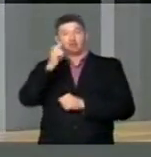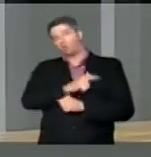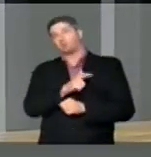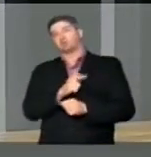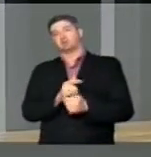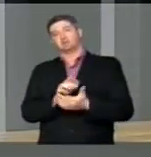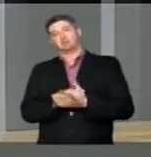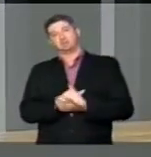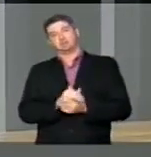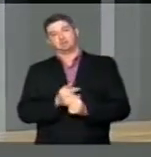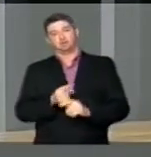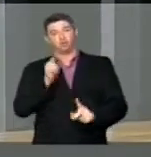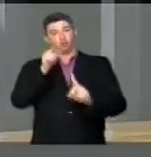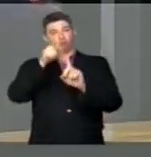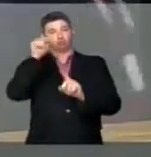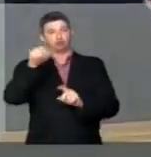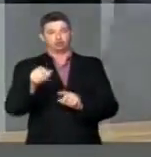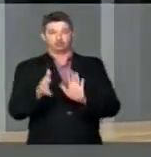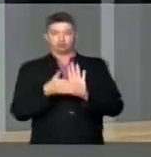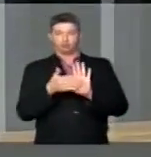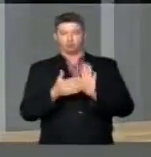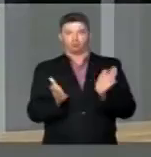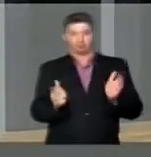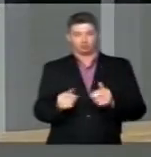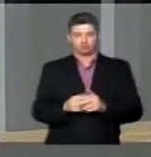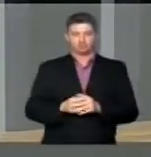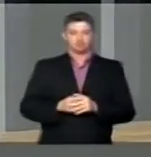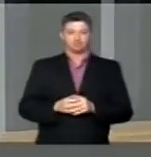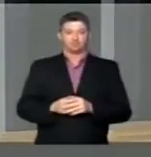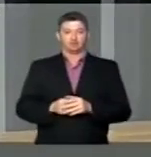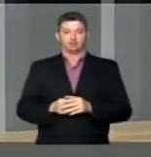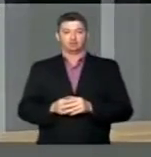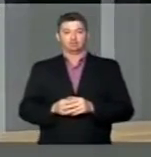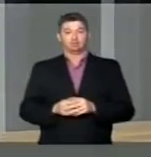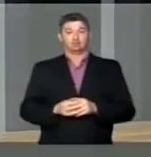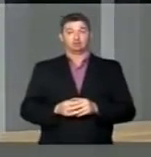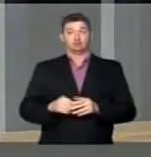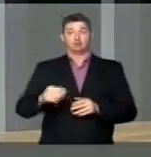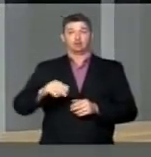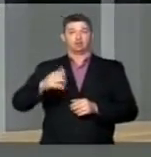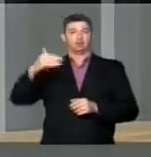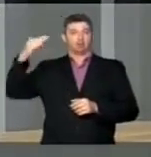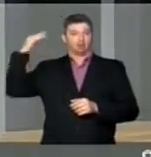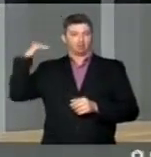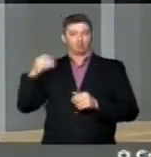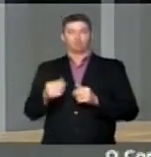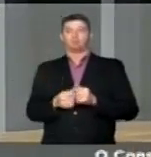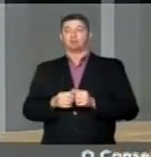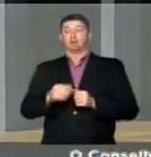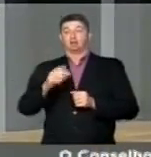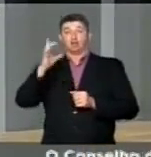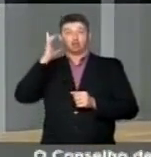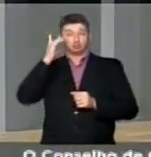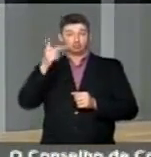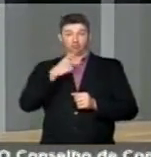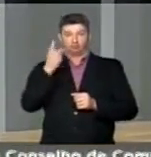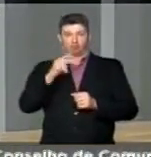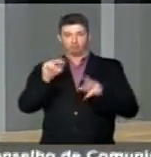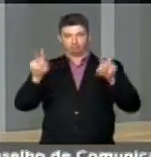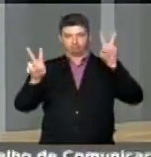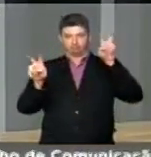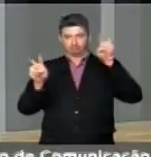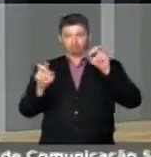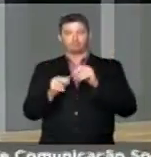alcançar os objetivos propostos pela COP21. Naquela ocasião, disse a presidente Dilma, abre